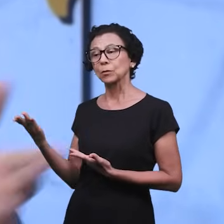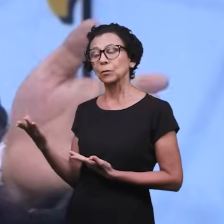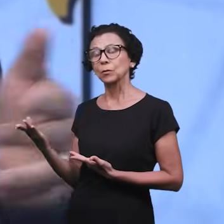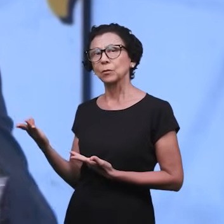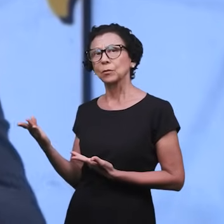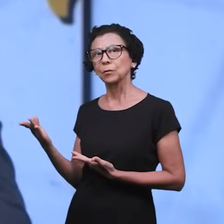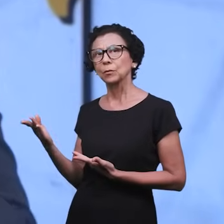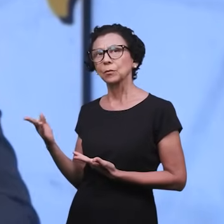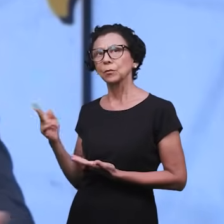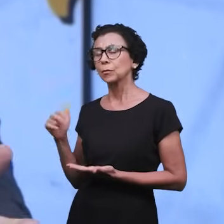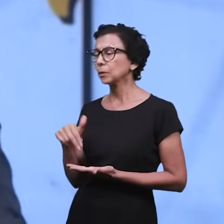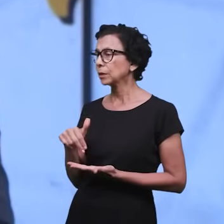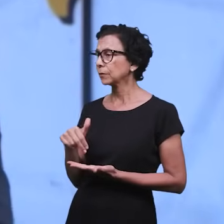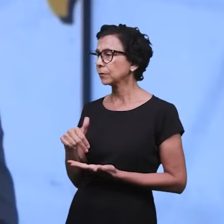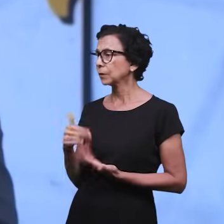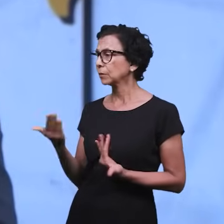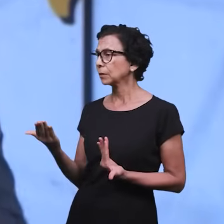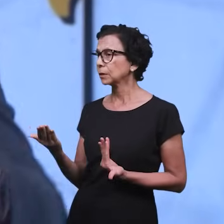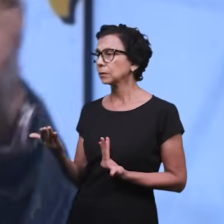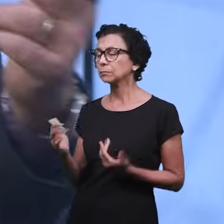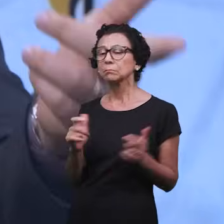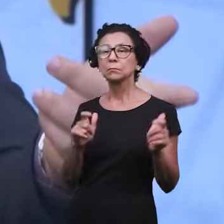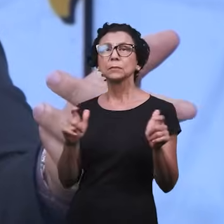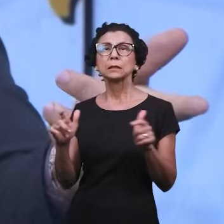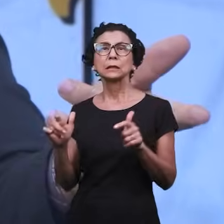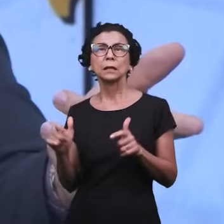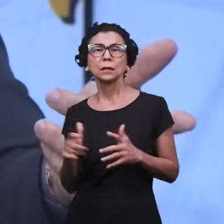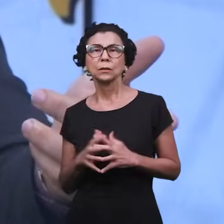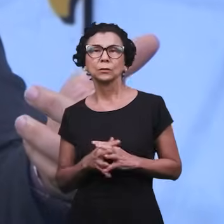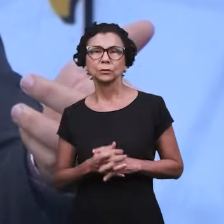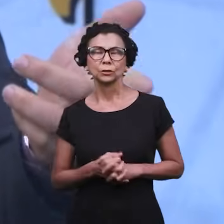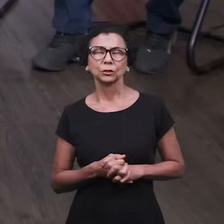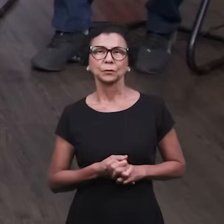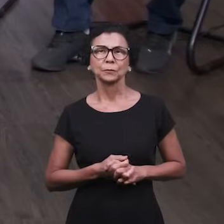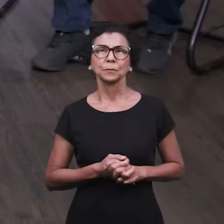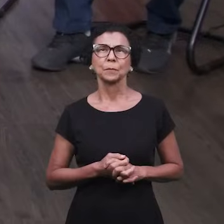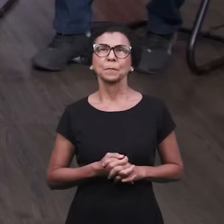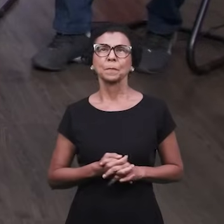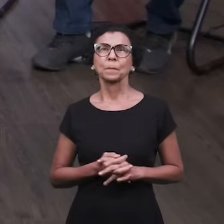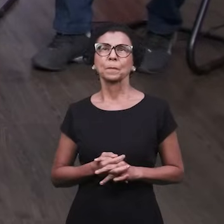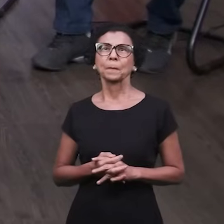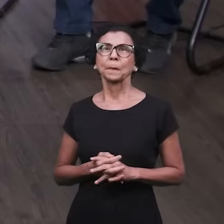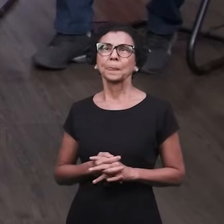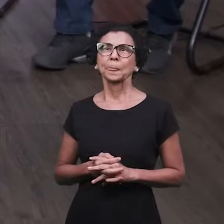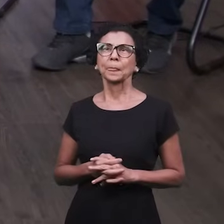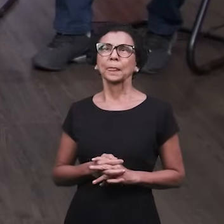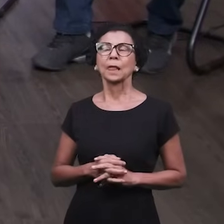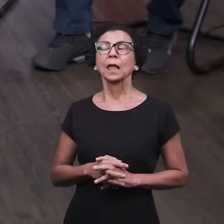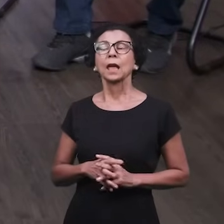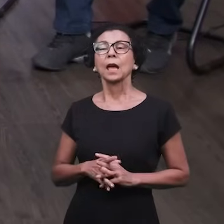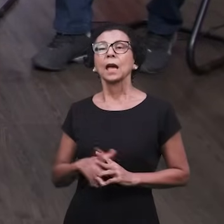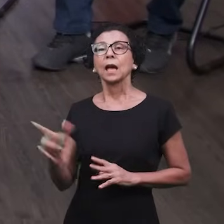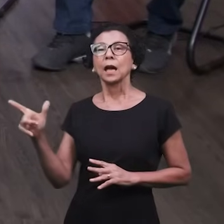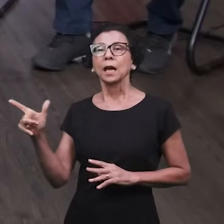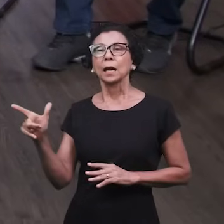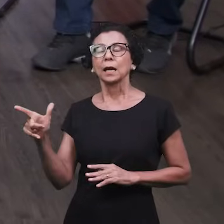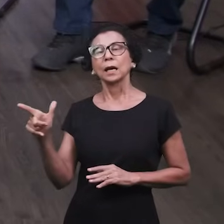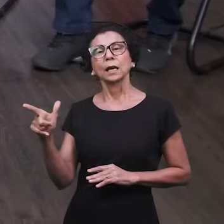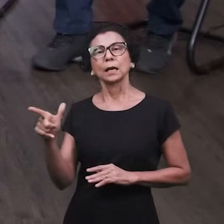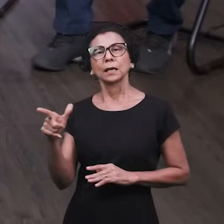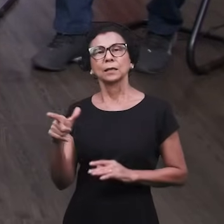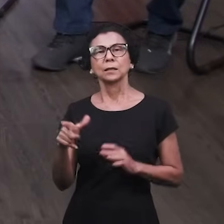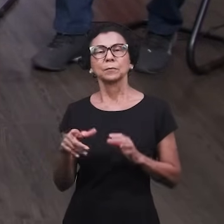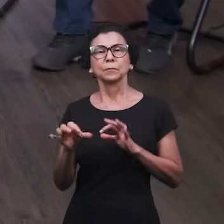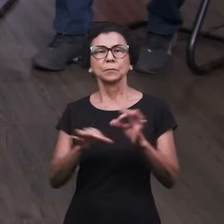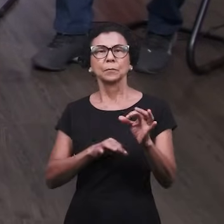Aí chegou todo mundo, eu falei, cadê o luthier? Não, luthier é a profissão de quem constrói instrumento de corda. É isso, pastor